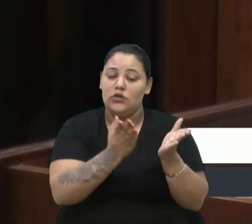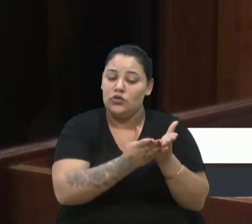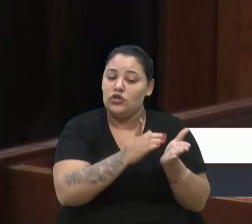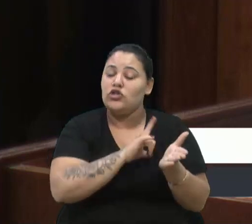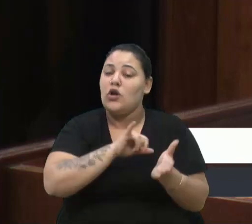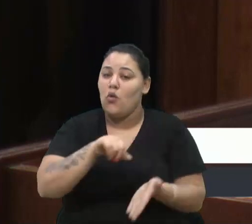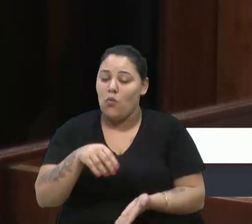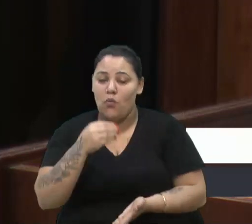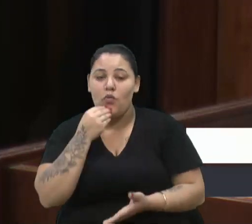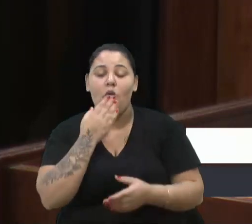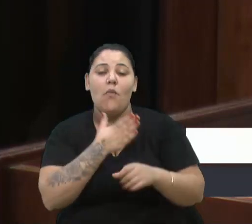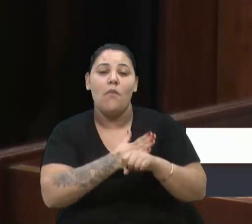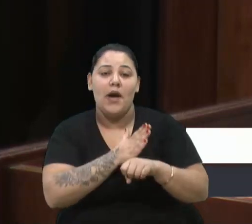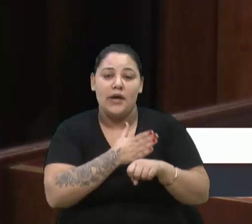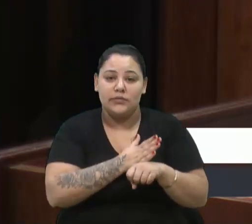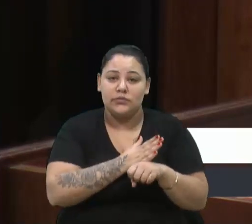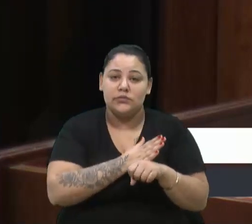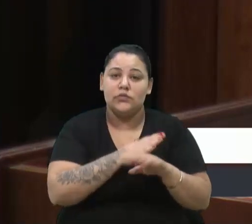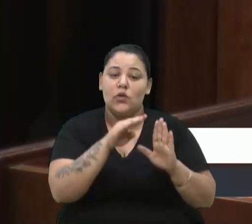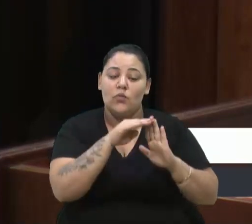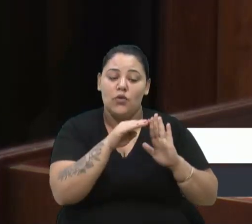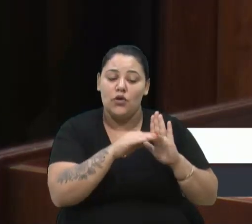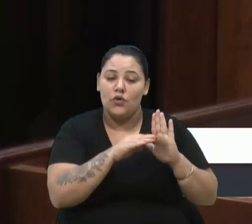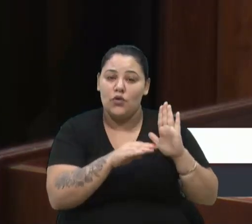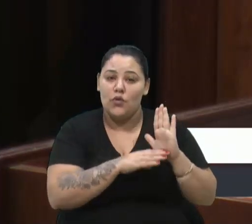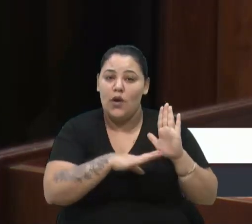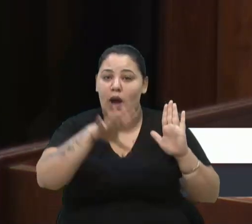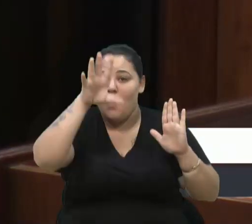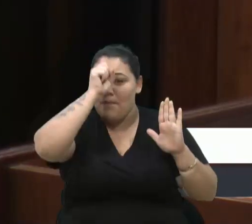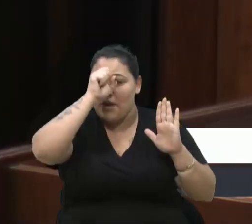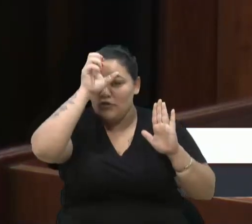de participar do programa aprendizagem